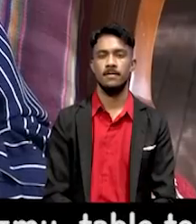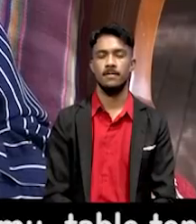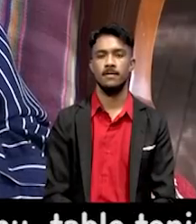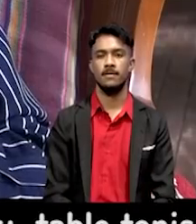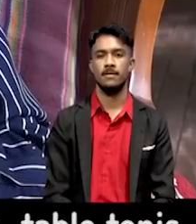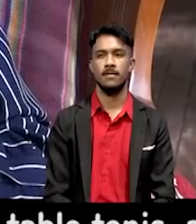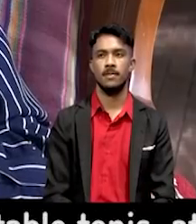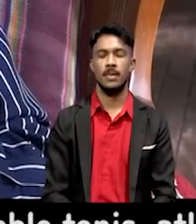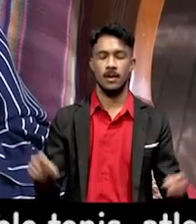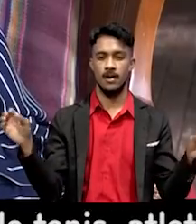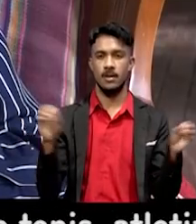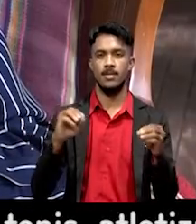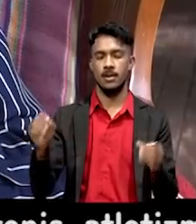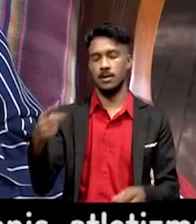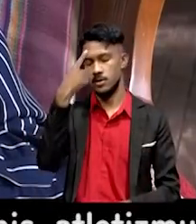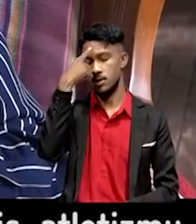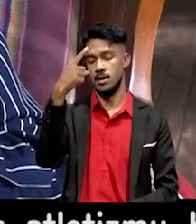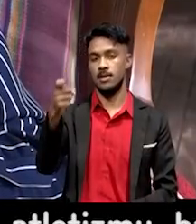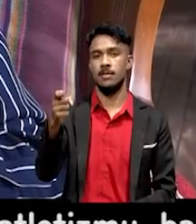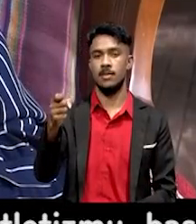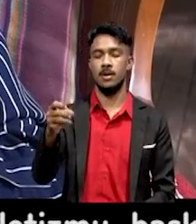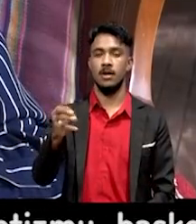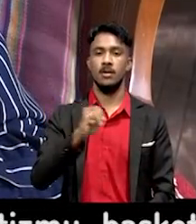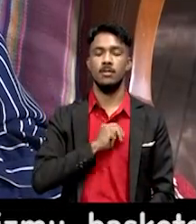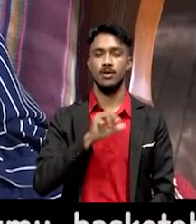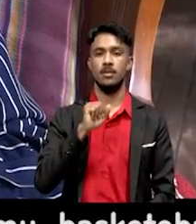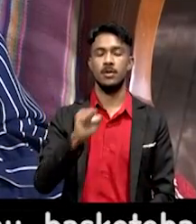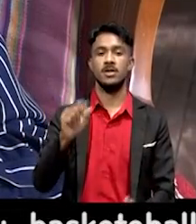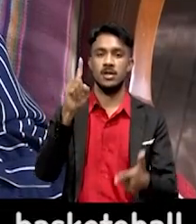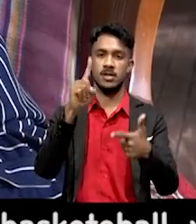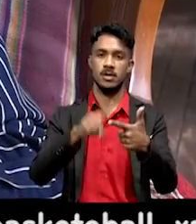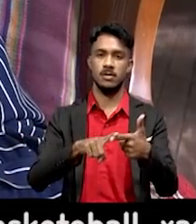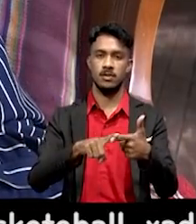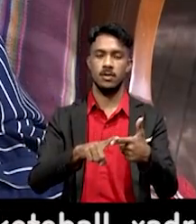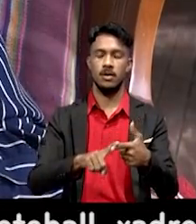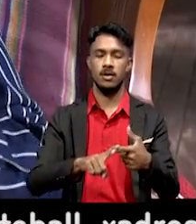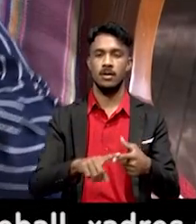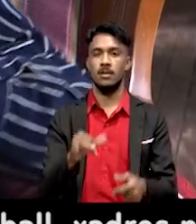La ostanda Maubisi segundo, maka